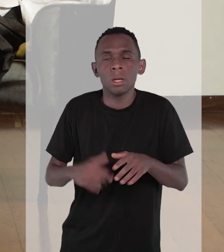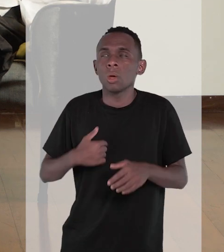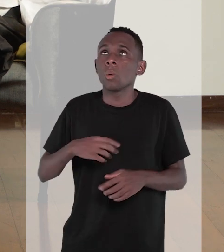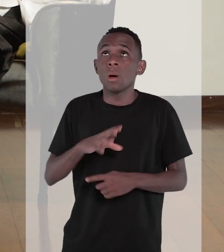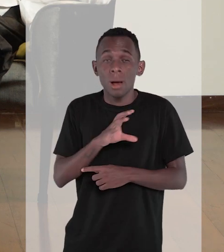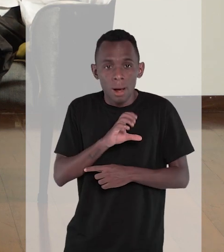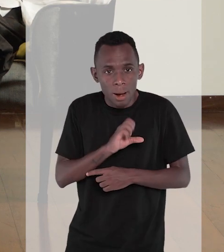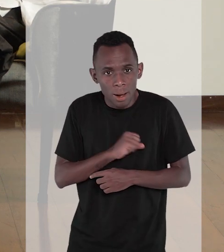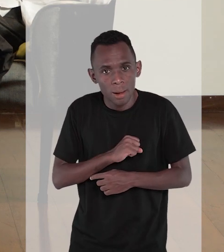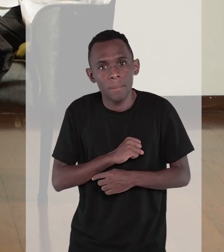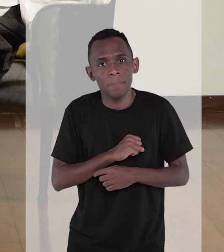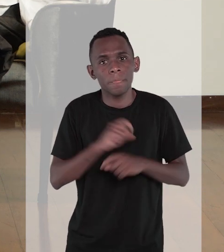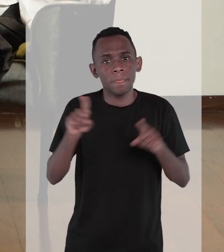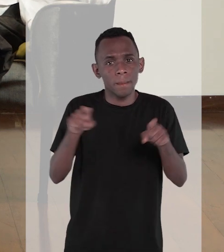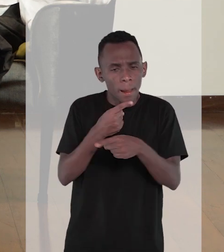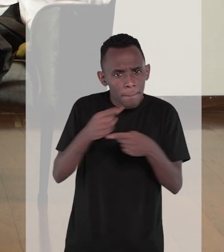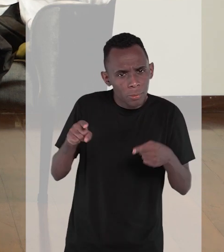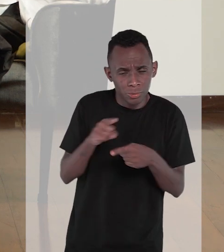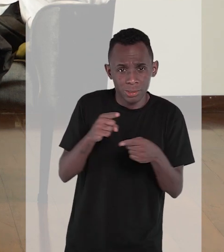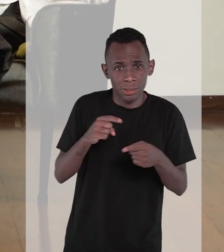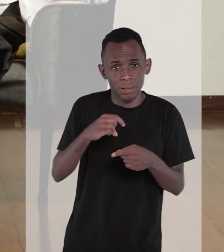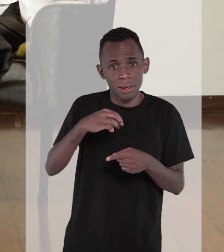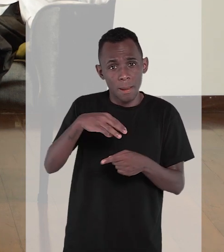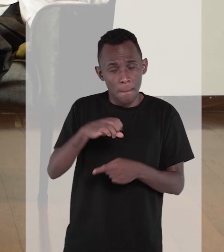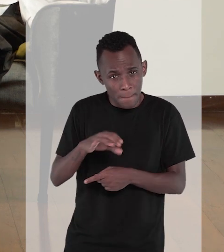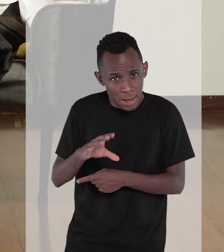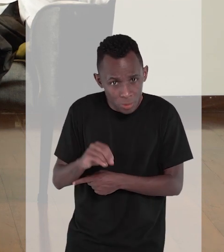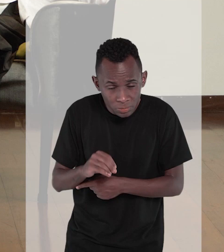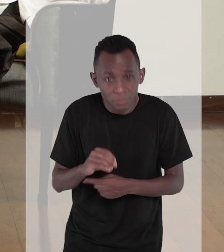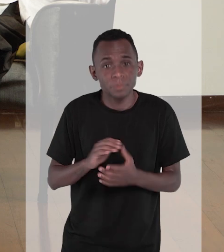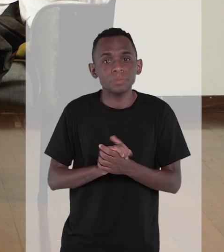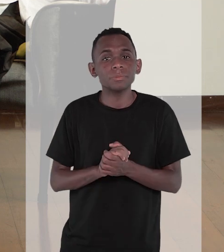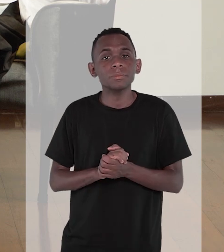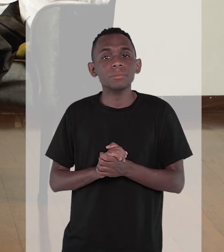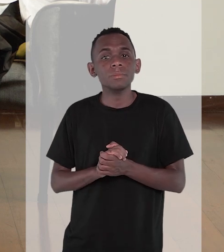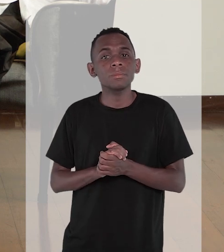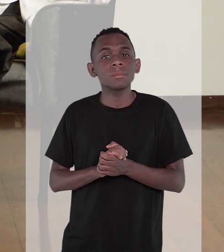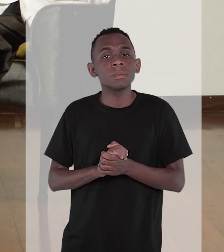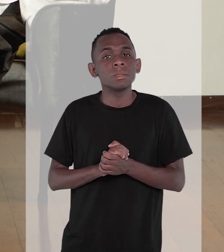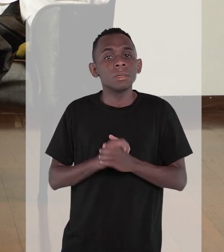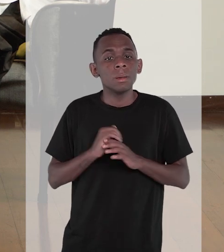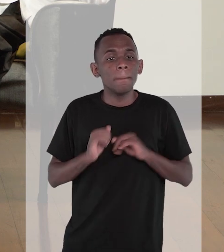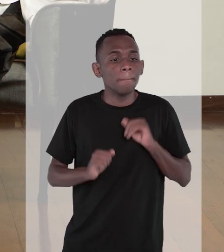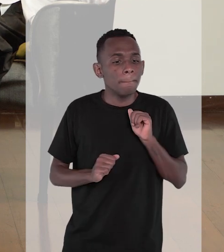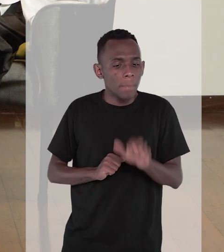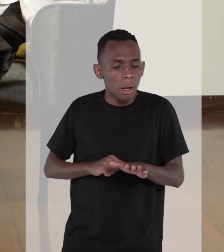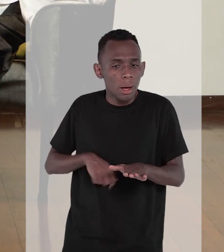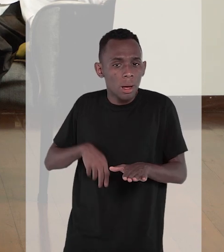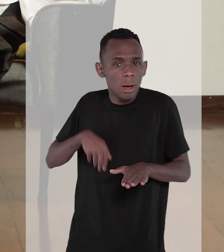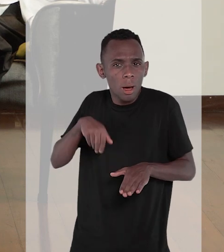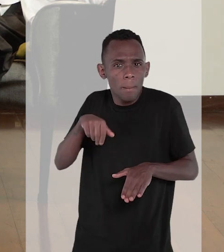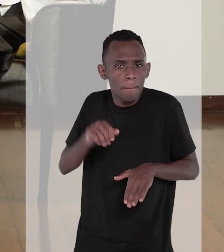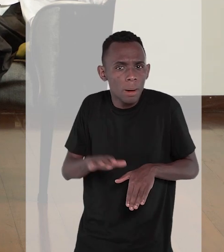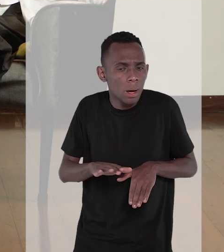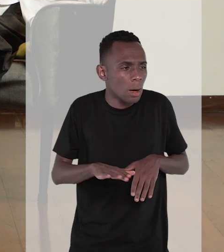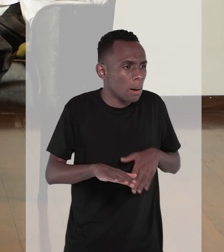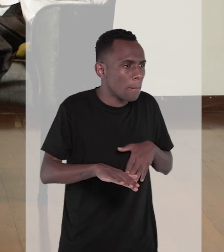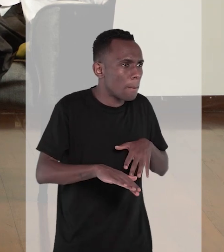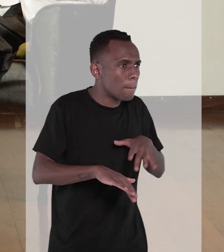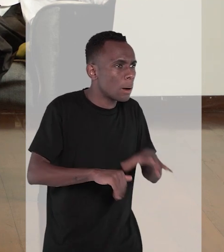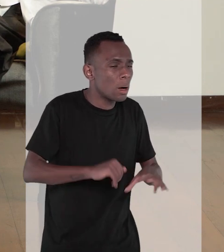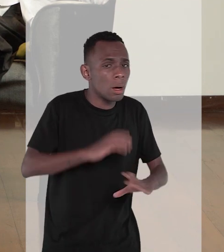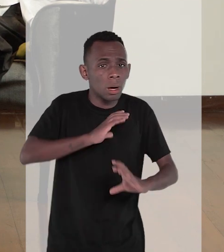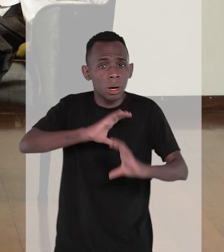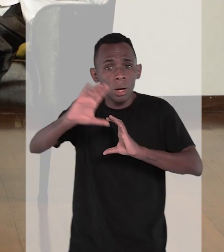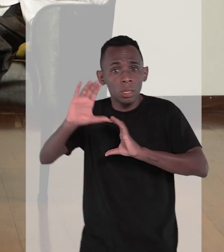né? Eu adoro essa ideia. A música se chamava O Meio. E o personagem entra devagarinho, passo a passo, de